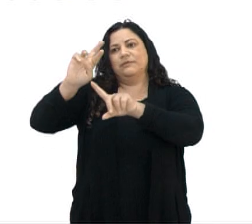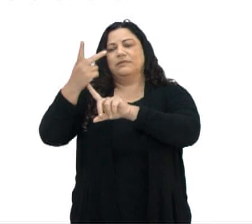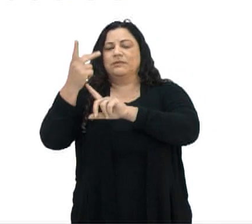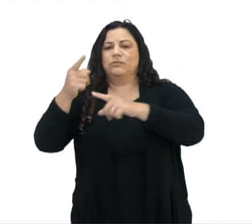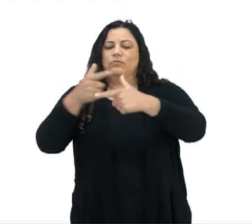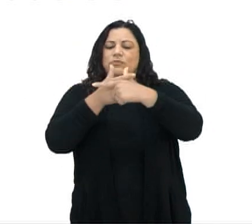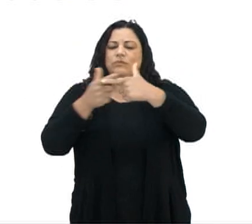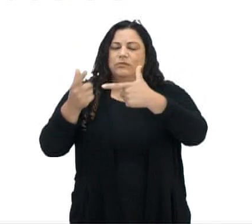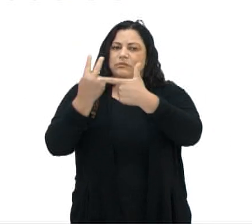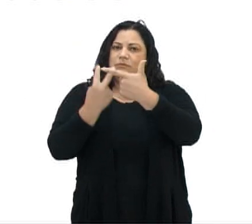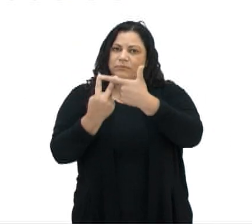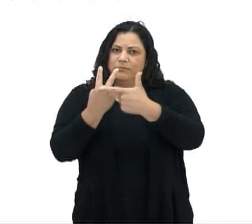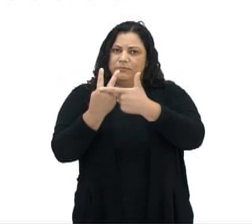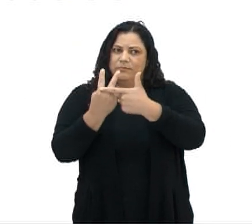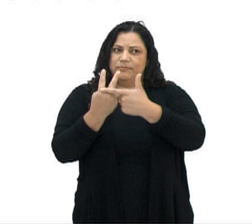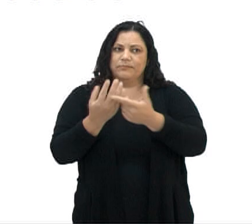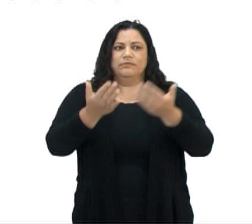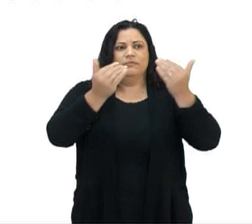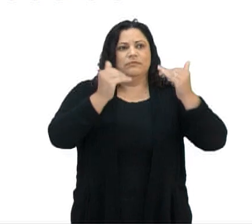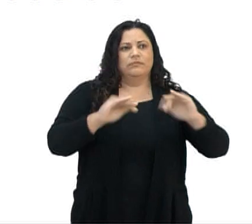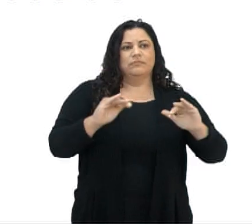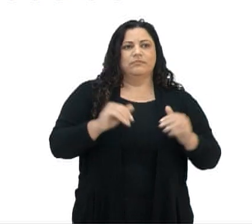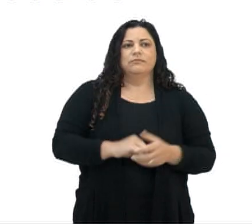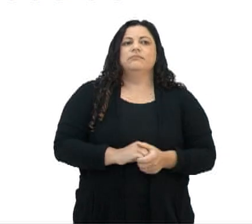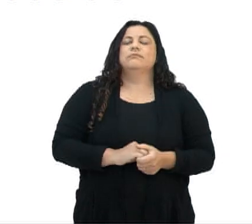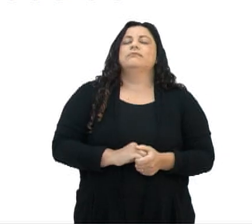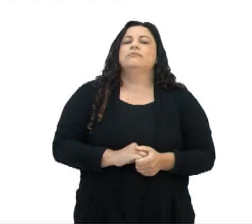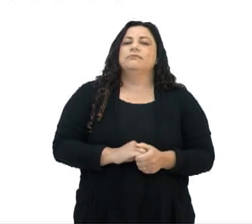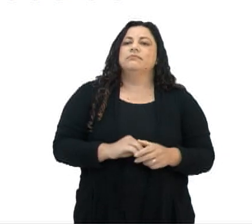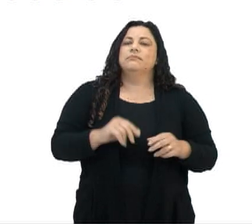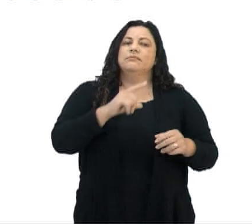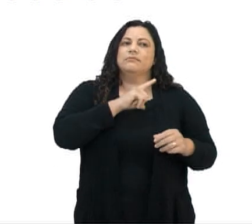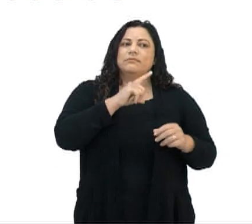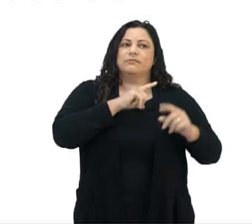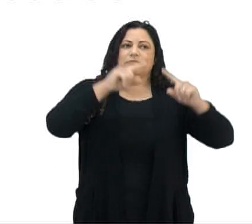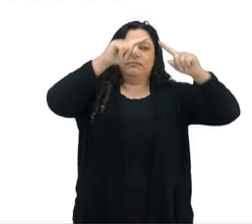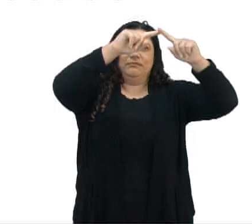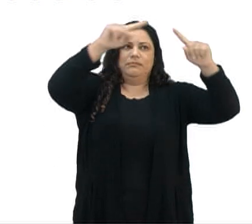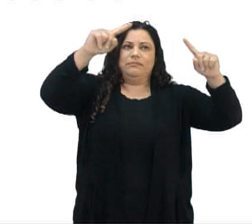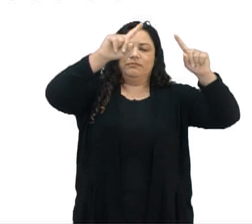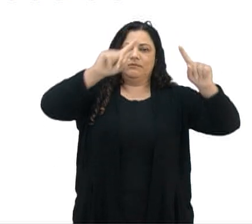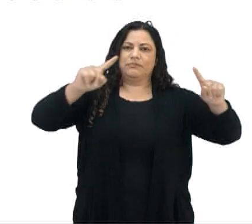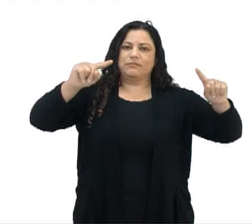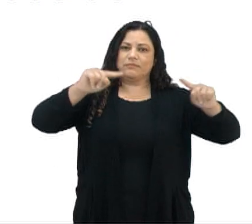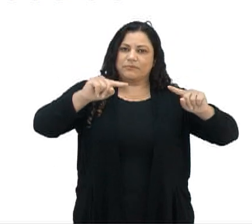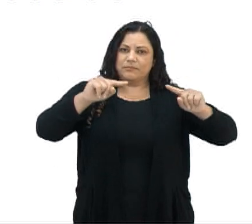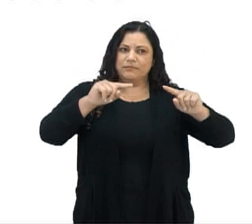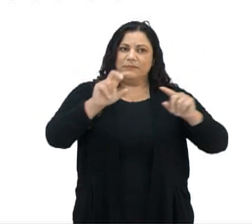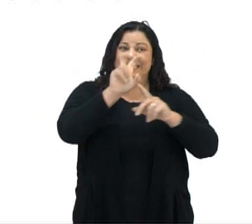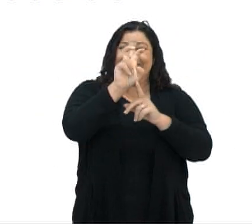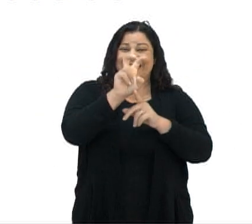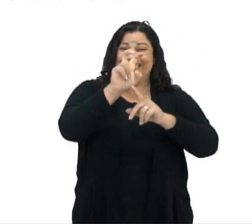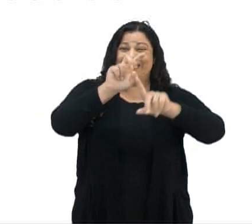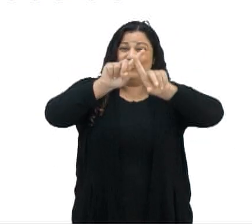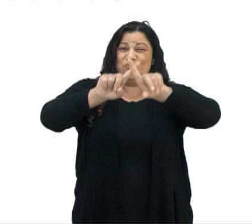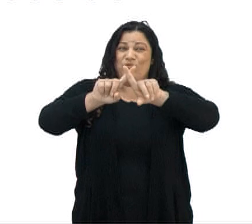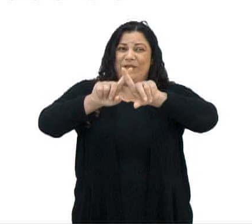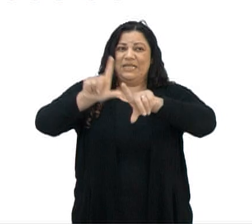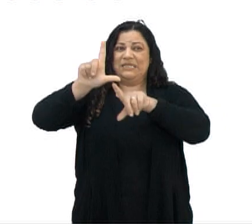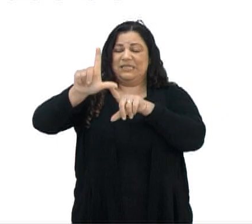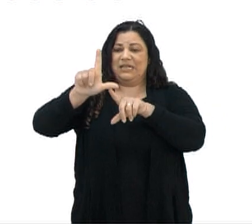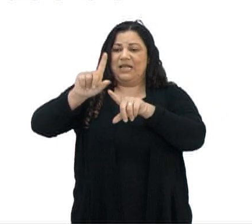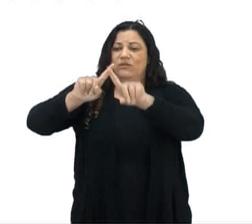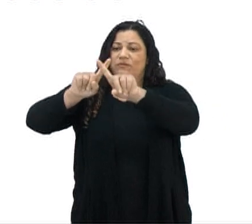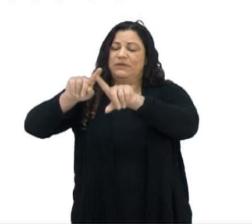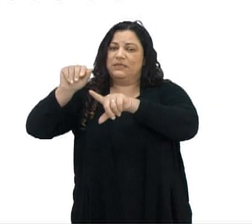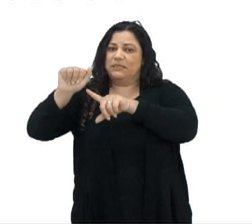na última aula que a área de um pentágono é 5 vezes a área dos triângulos aqui de dentro, ou seja, 5 vezes lado vezes